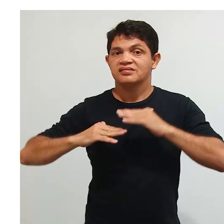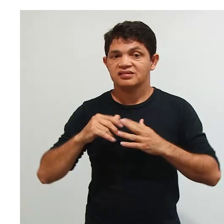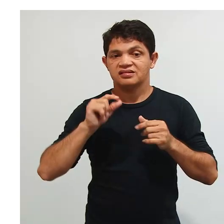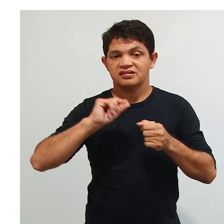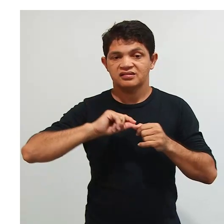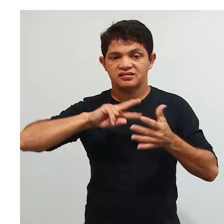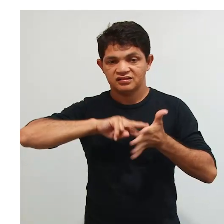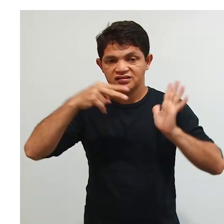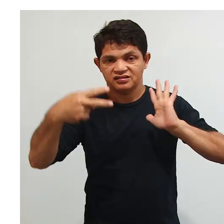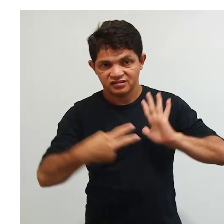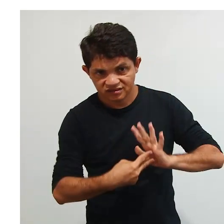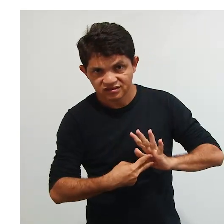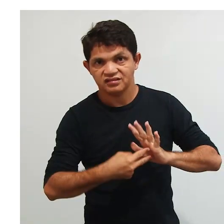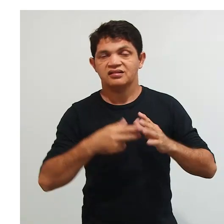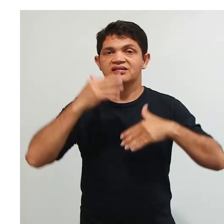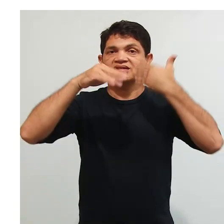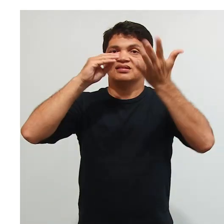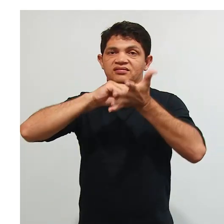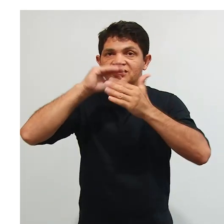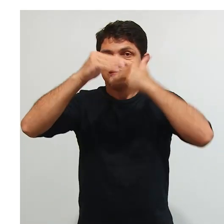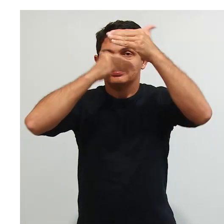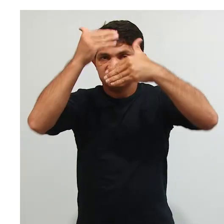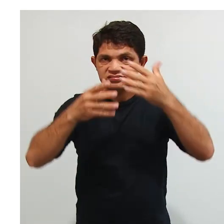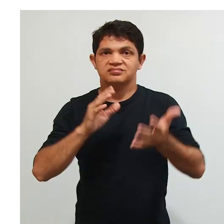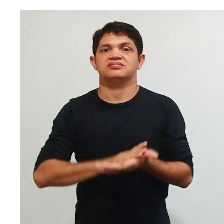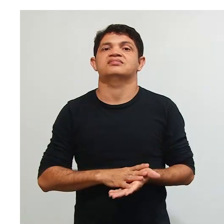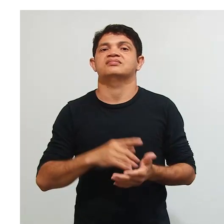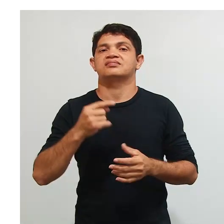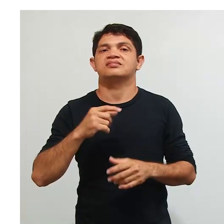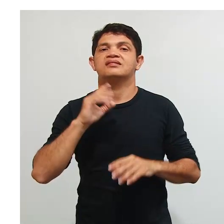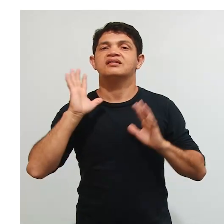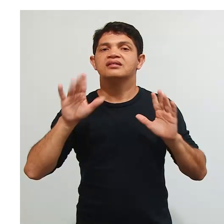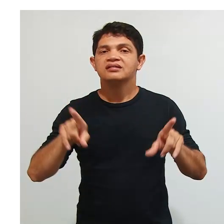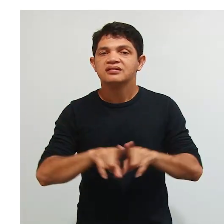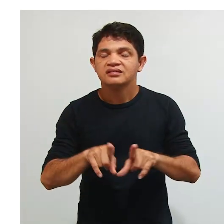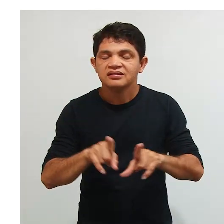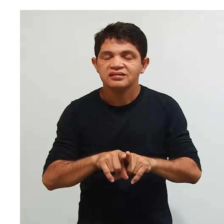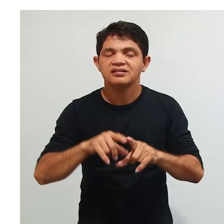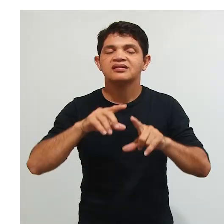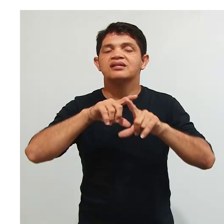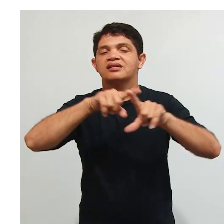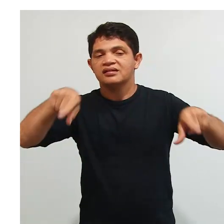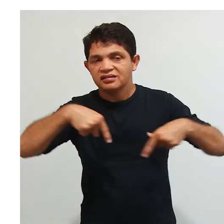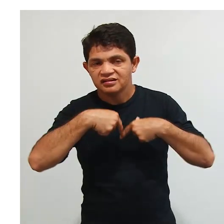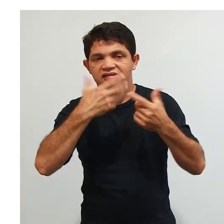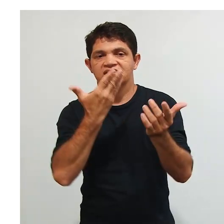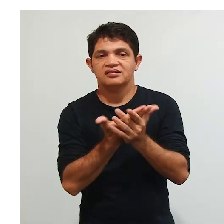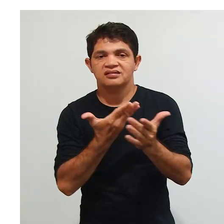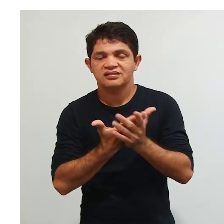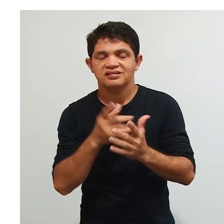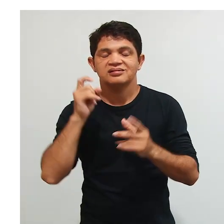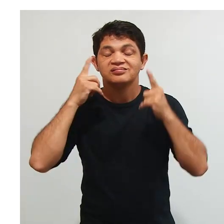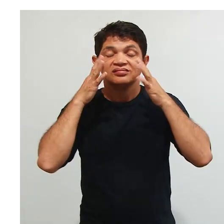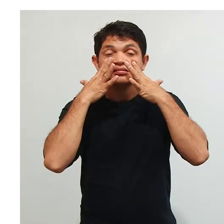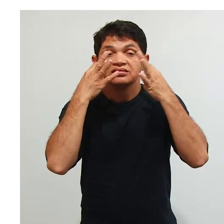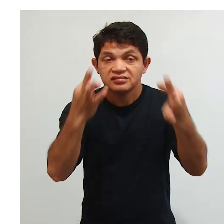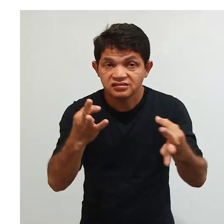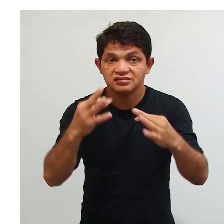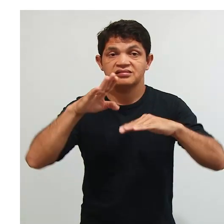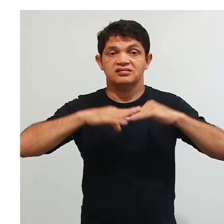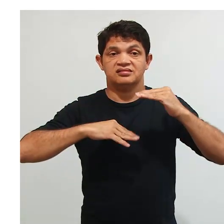né, que tem esse transtorno. É um transtorno do neurodesenvolvimento e ele é caracterizado por um padrão persistente